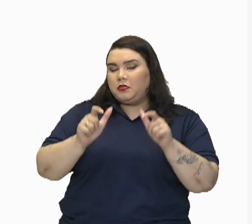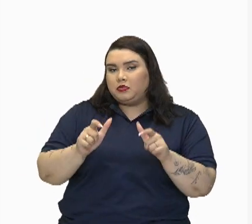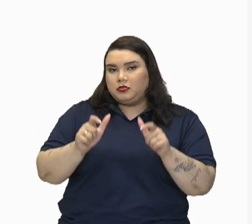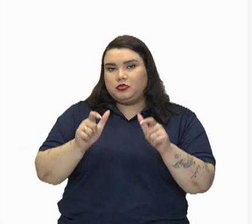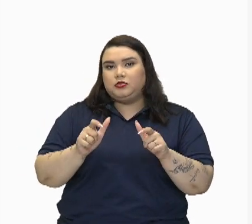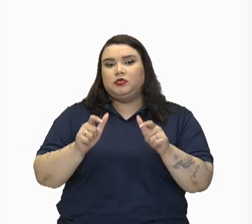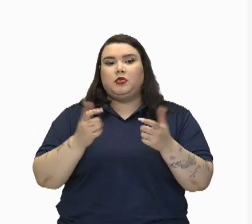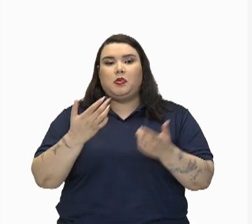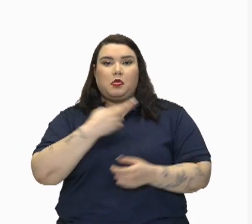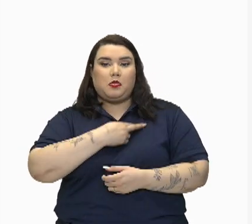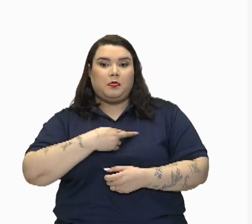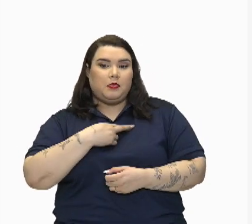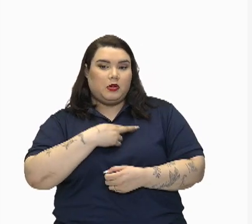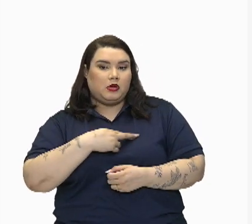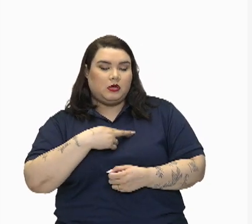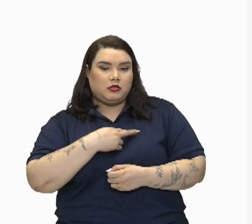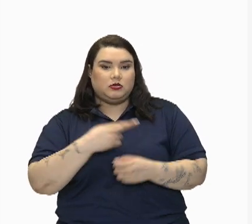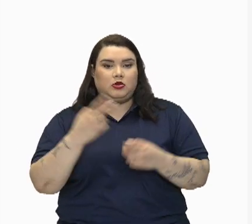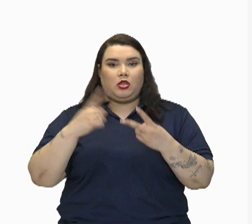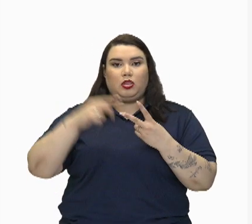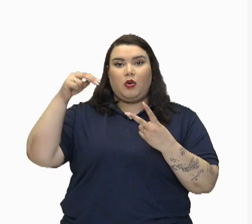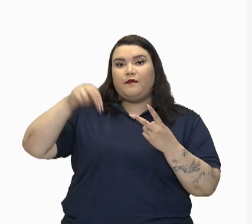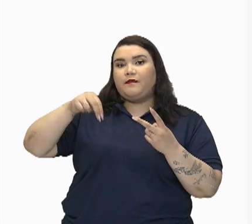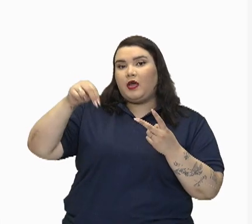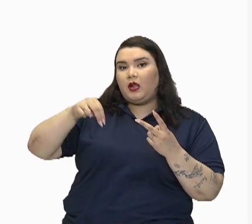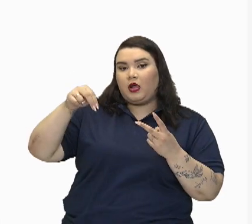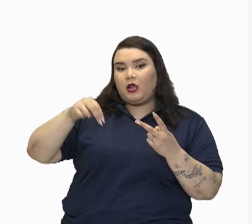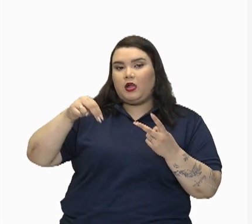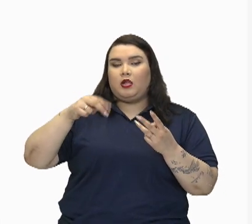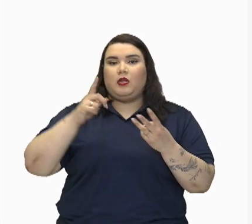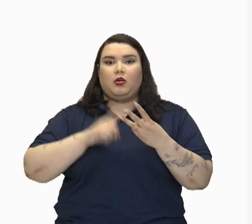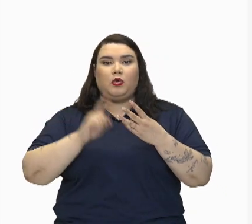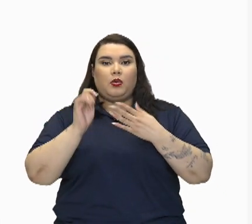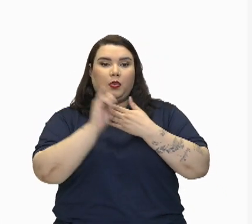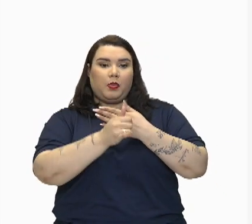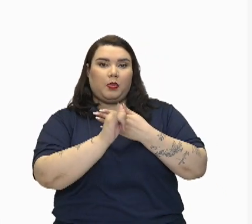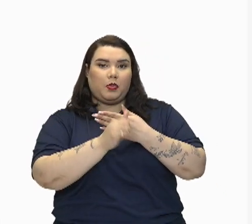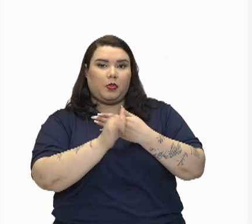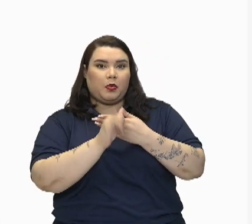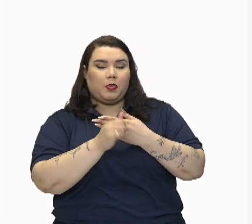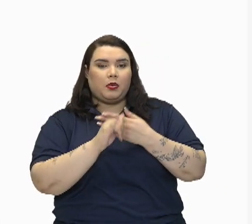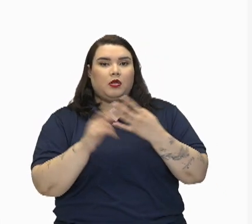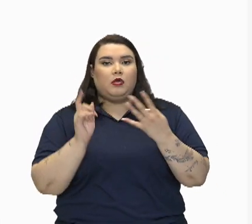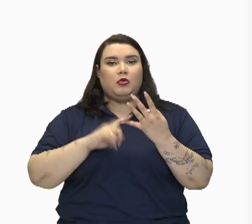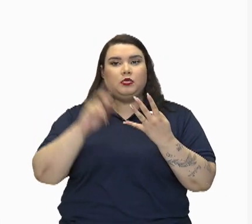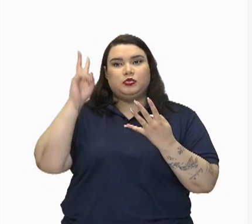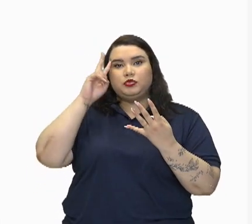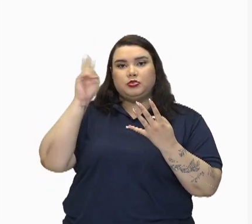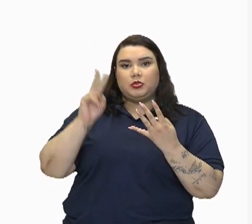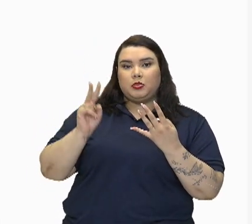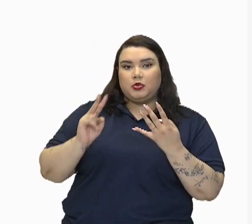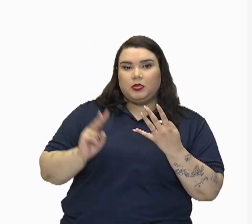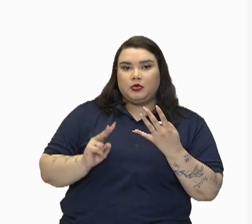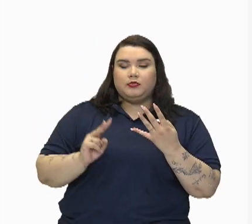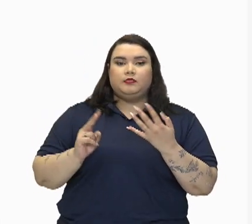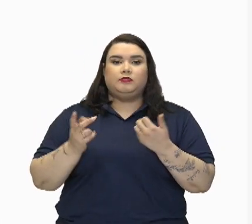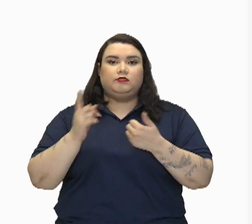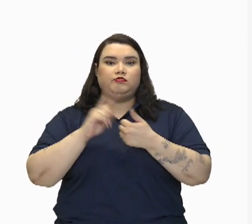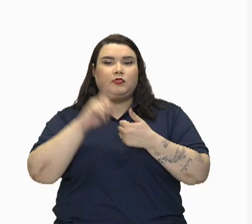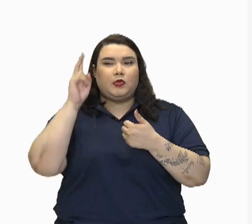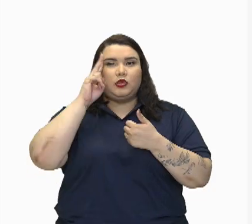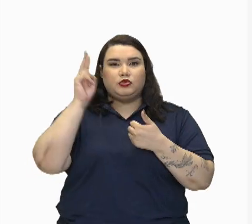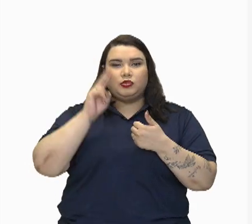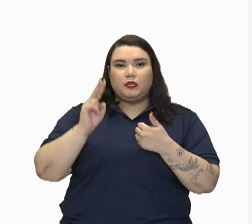narrativos nos romances, nas novelas, nas crônicas, nos contos, contos